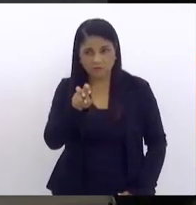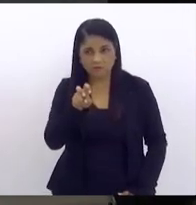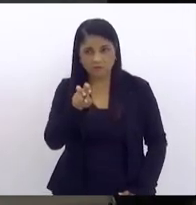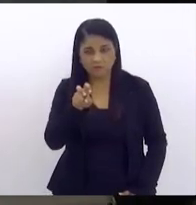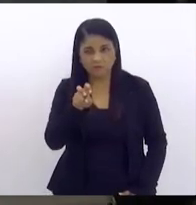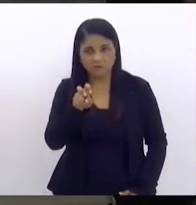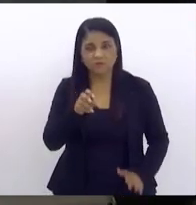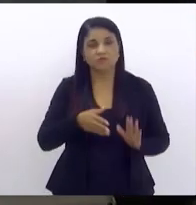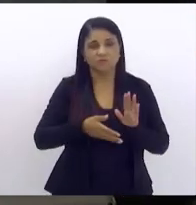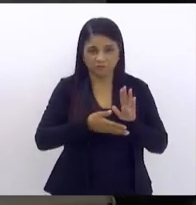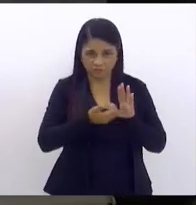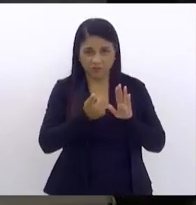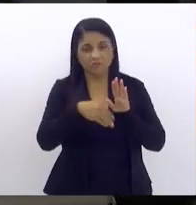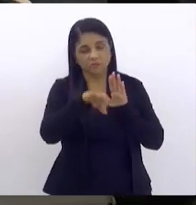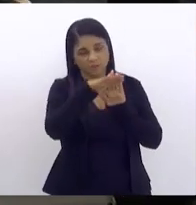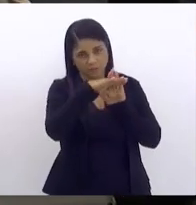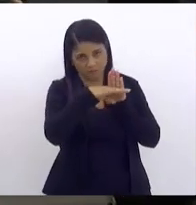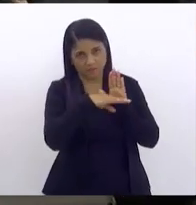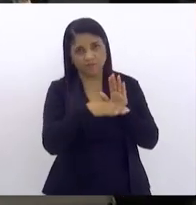isso.